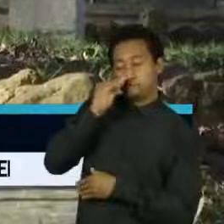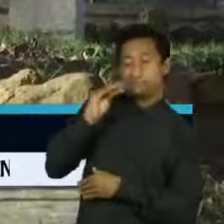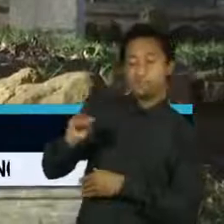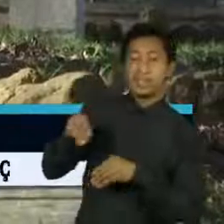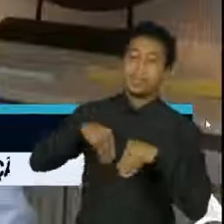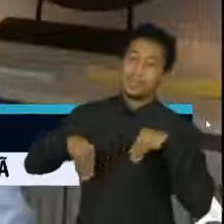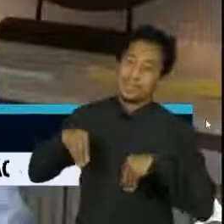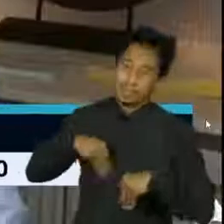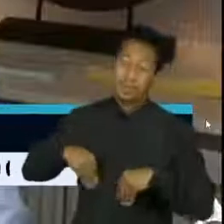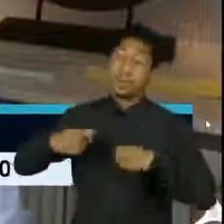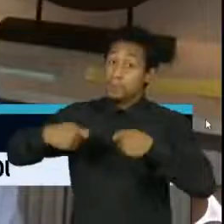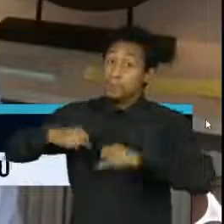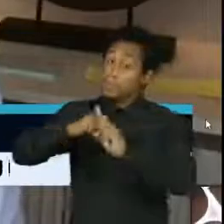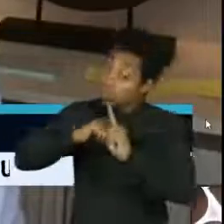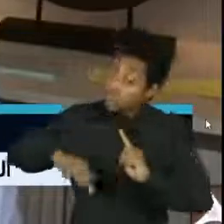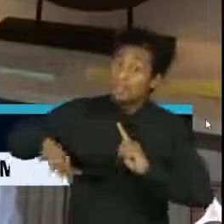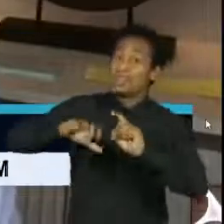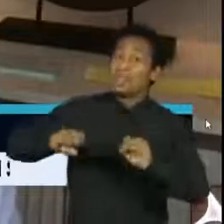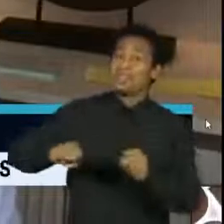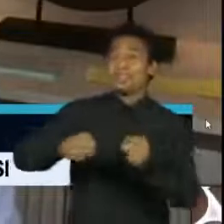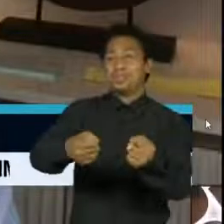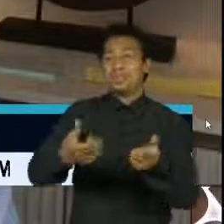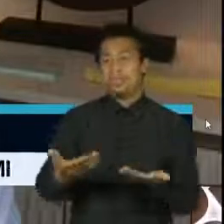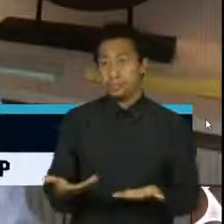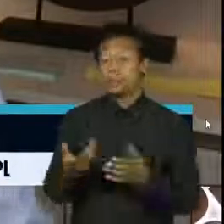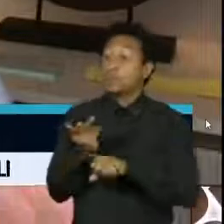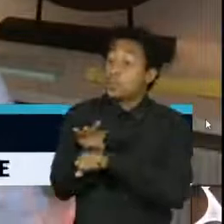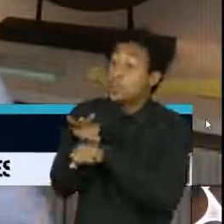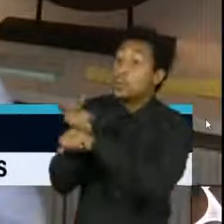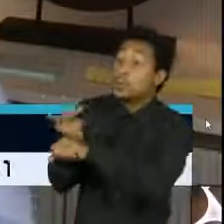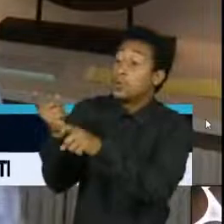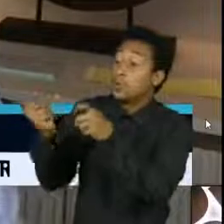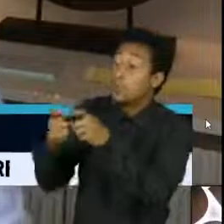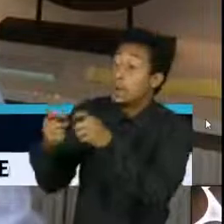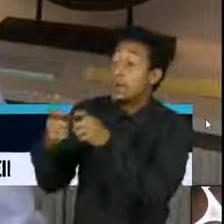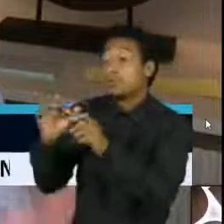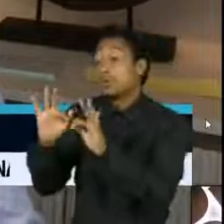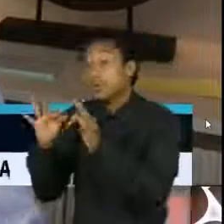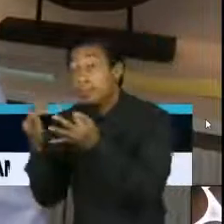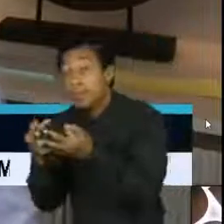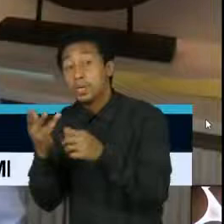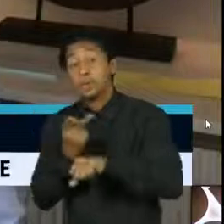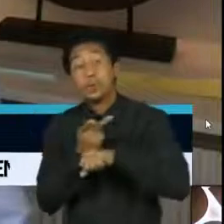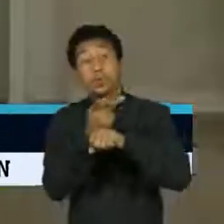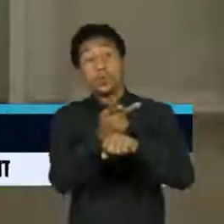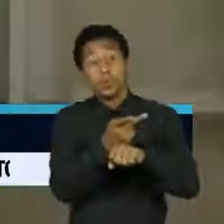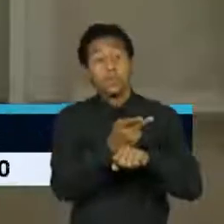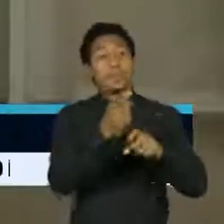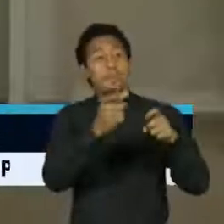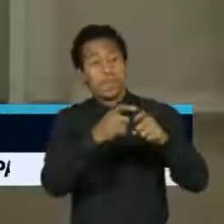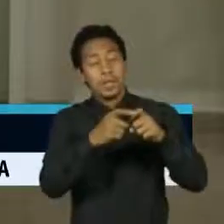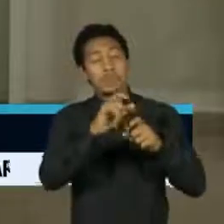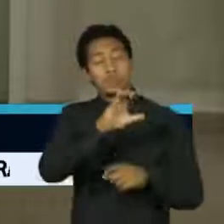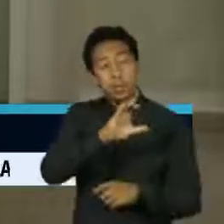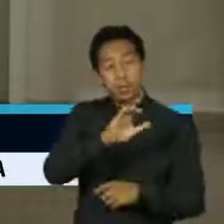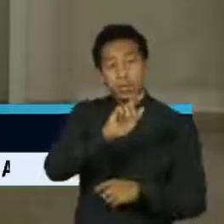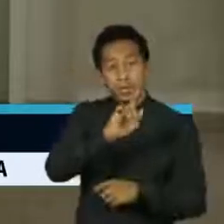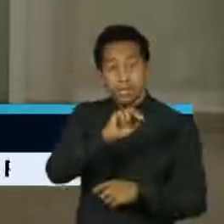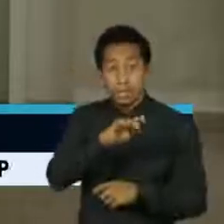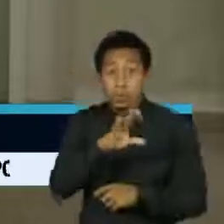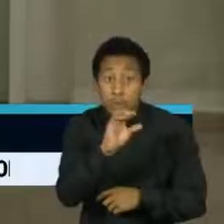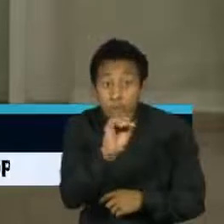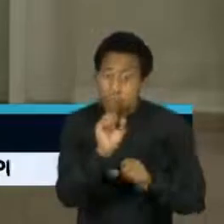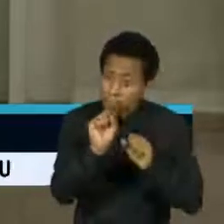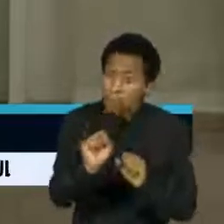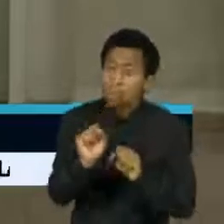da sociedade. Buscar ajuda pode ser com médico de família, pode ser com clínico geral, pode ser com qualquer profissional da área da saúde que